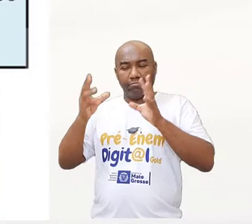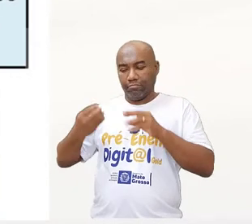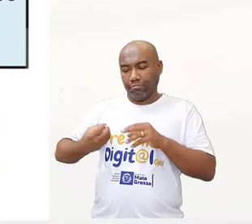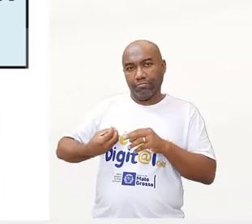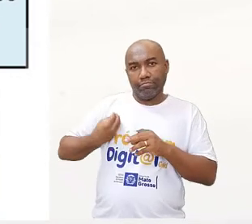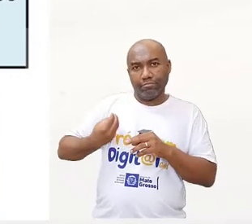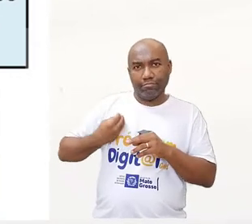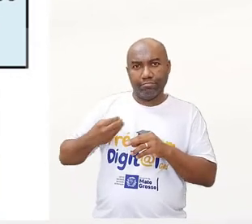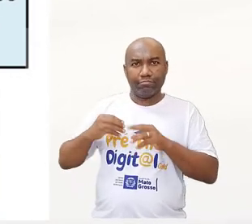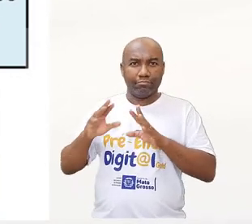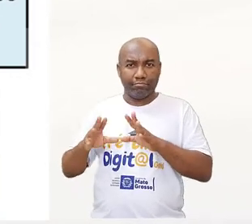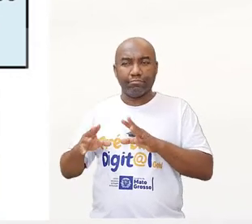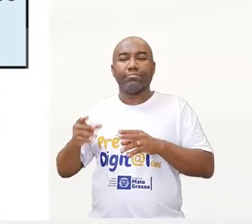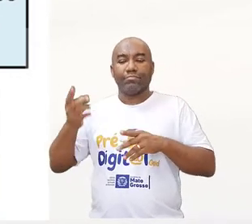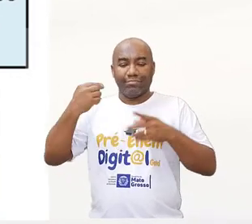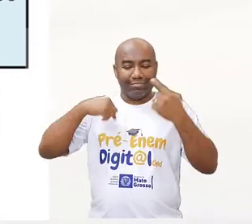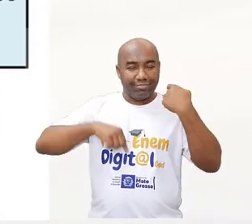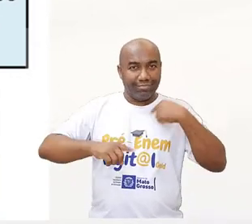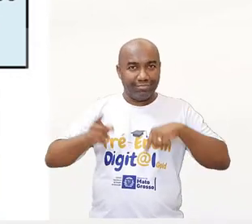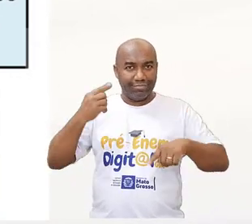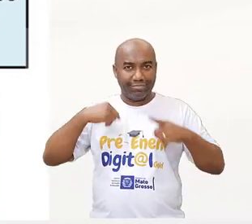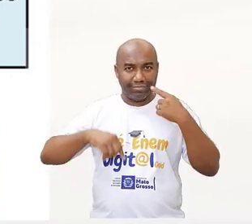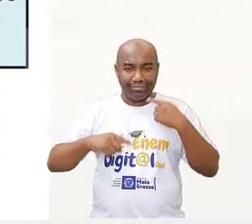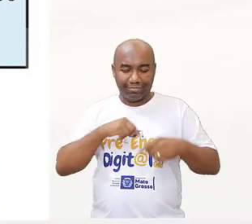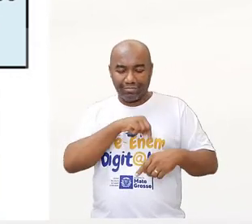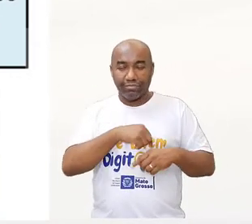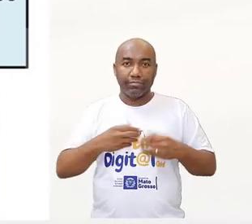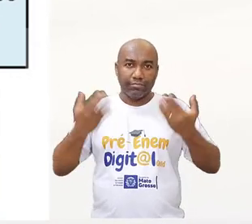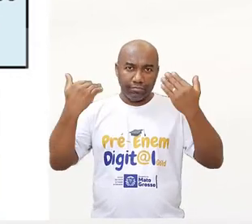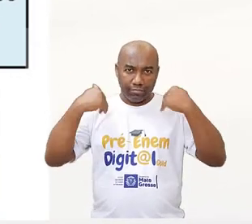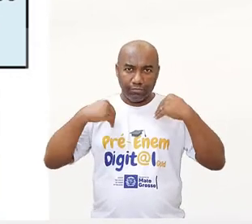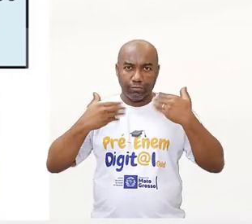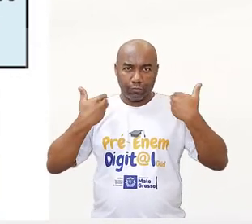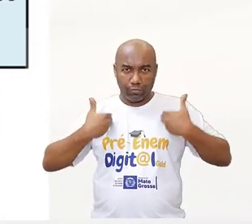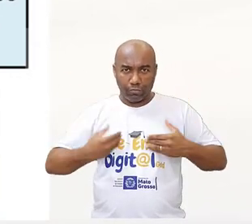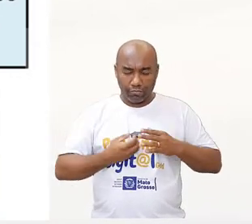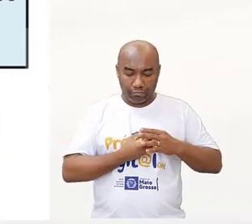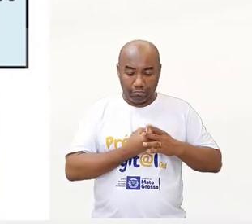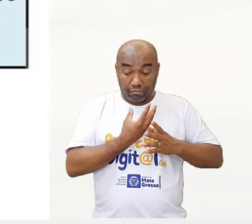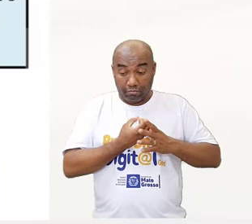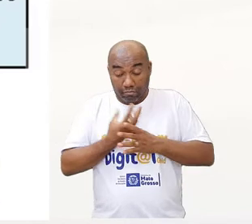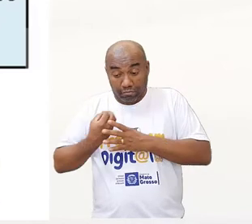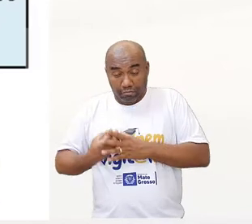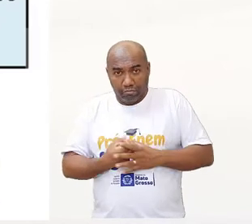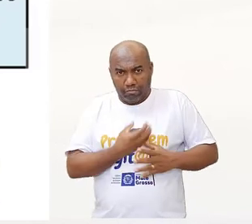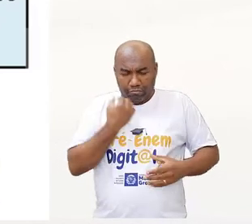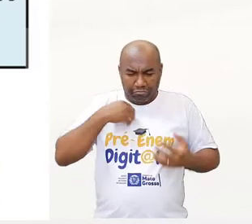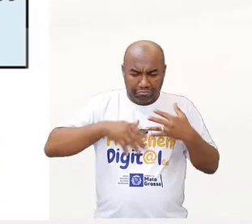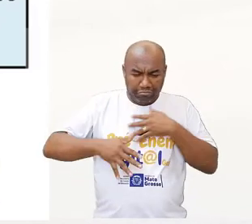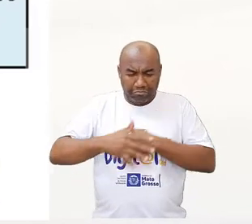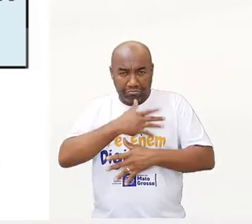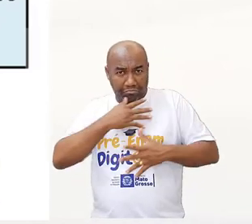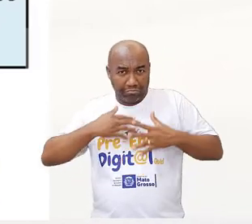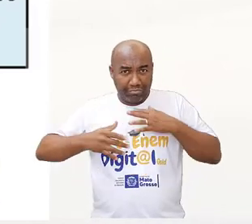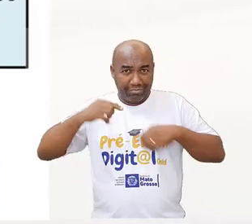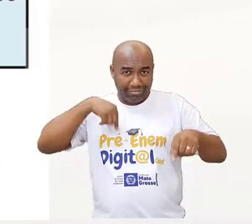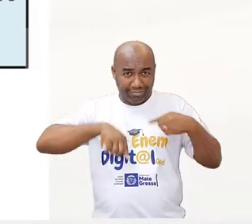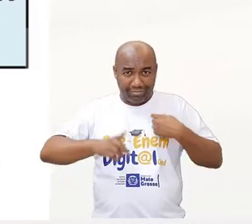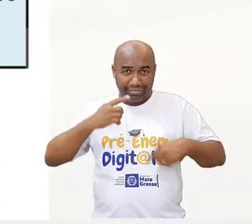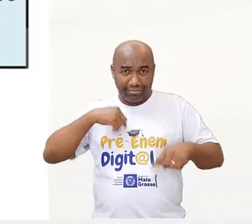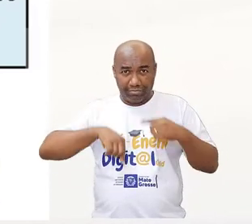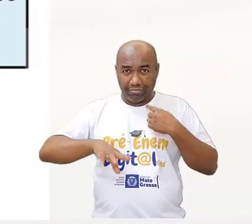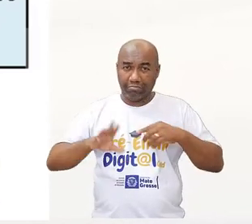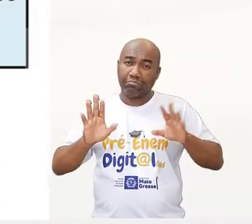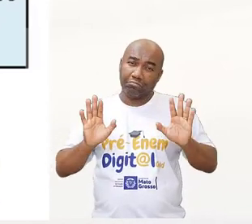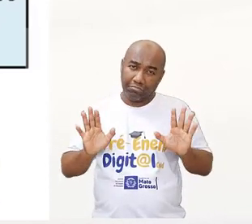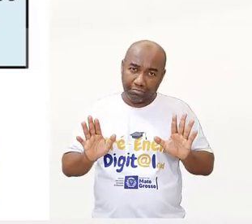quem produz a proteína de defesa. Quando é passivo, o organismo